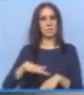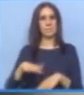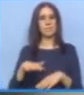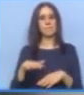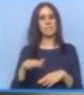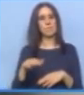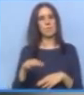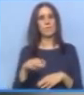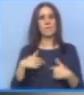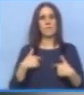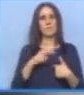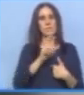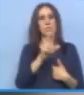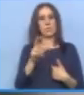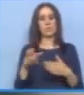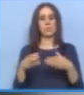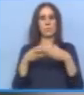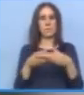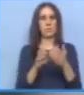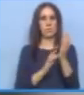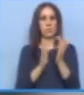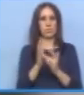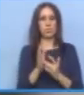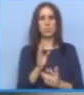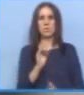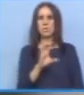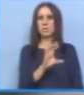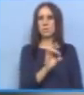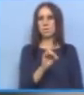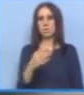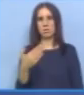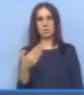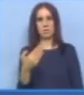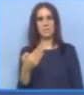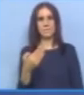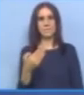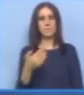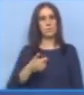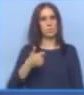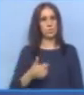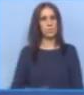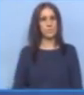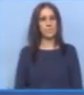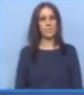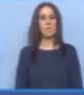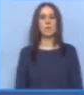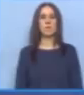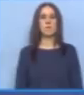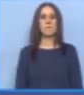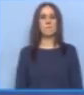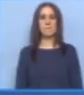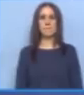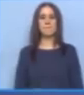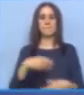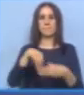evangelizada pelos missionários da Companhia de Jesus nos séculos XVI e XVII, sobretudo. É